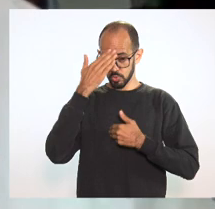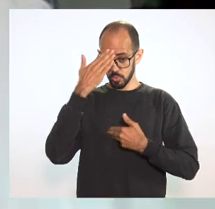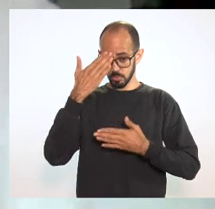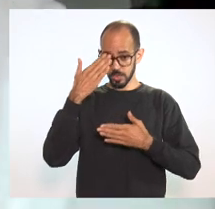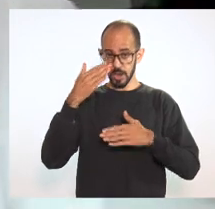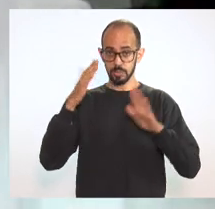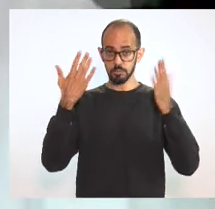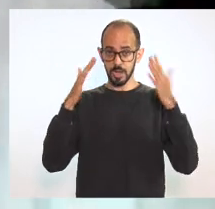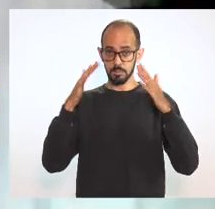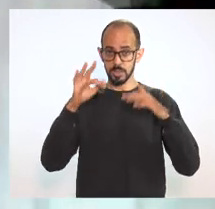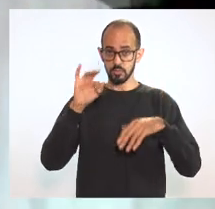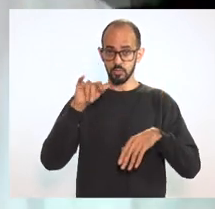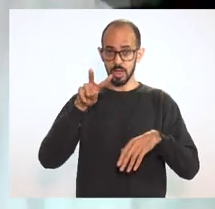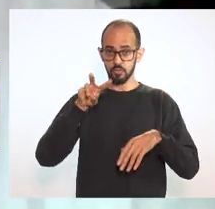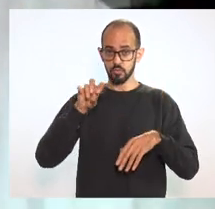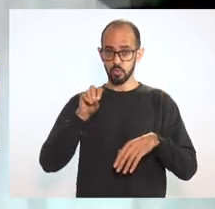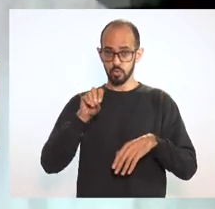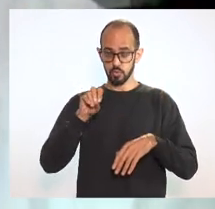Flávio.